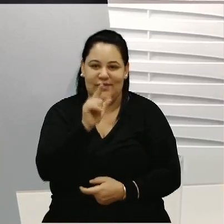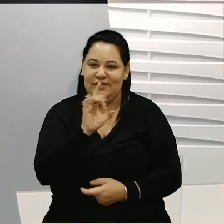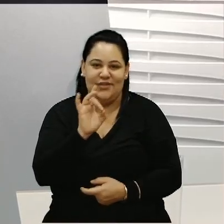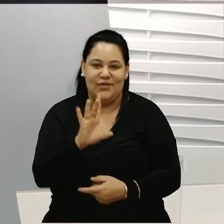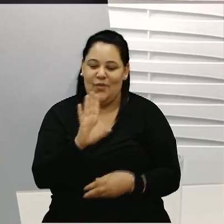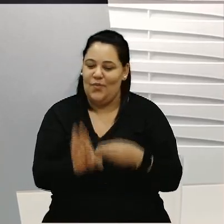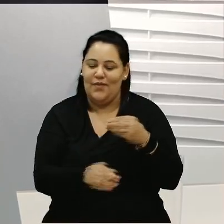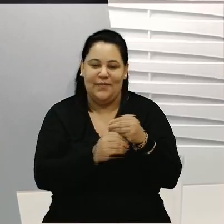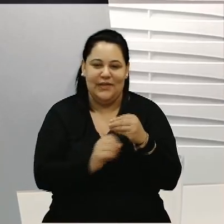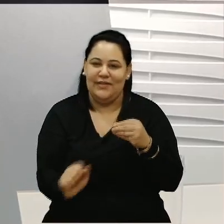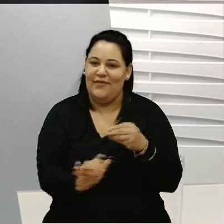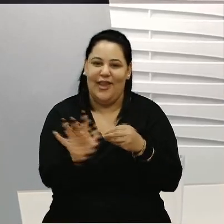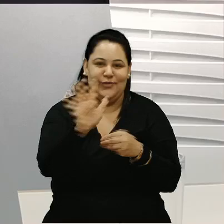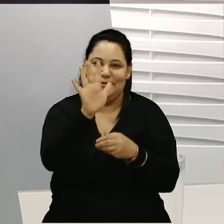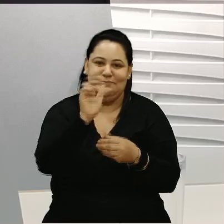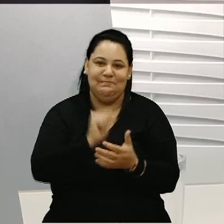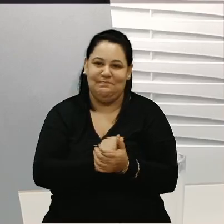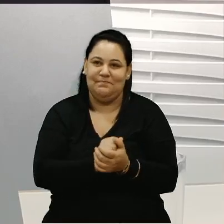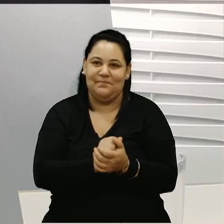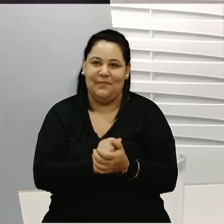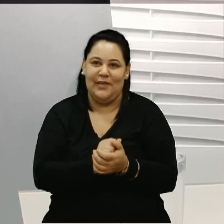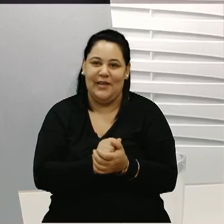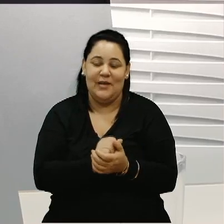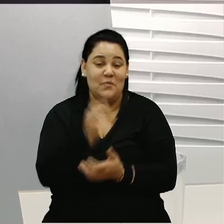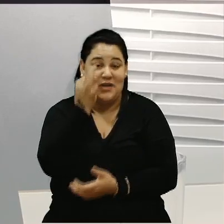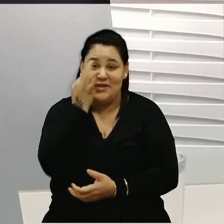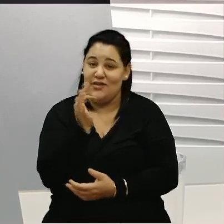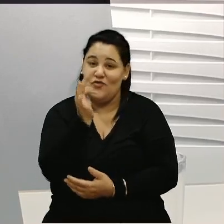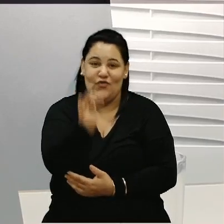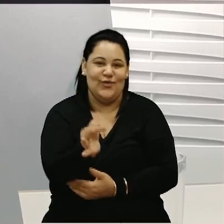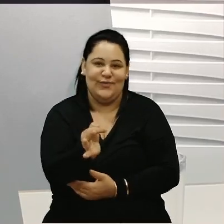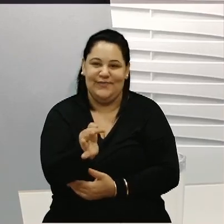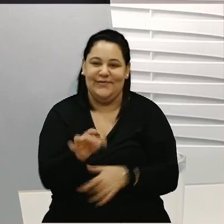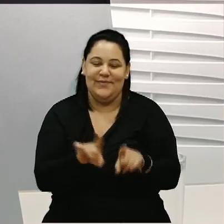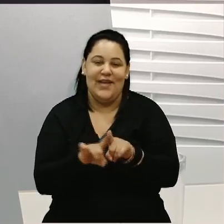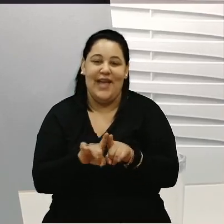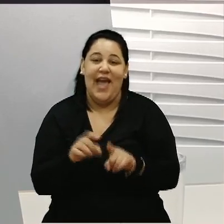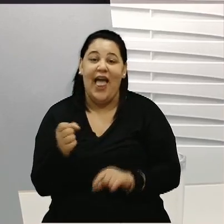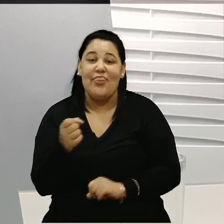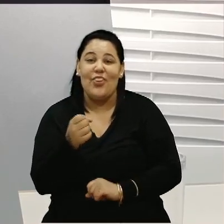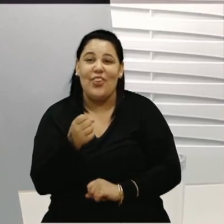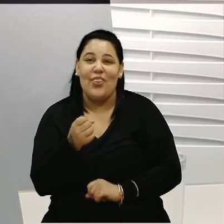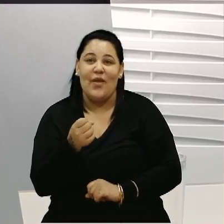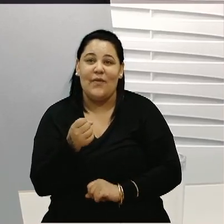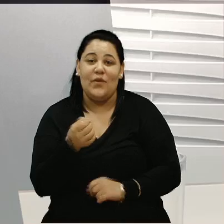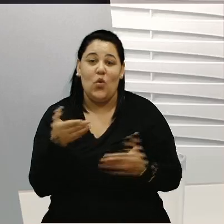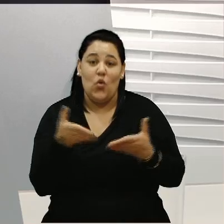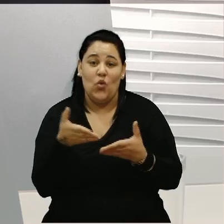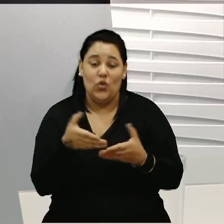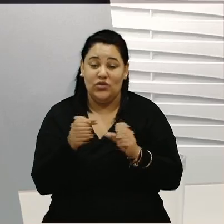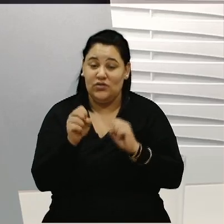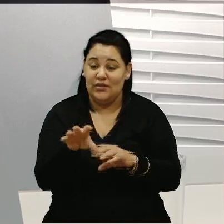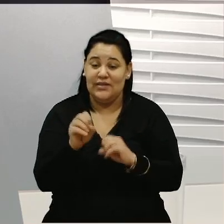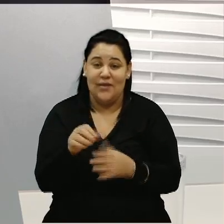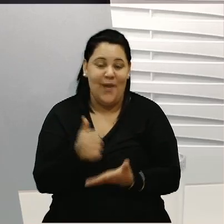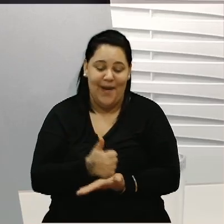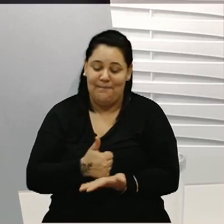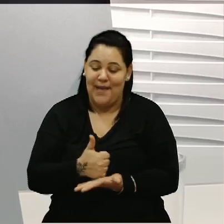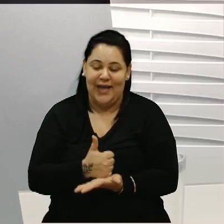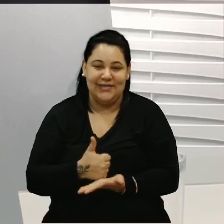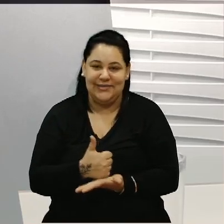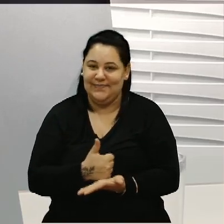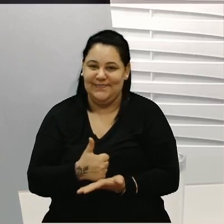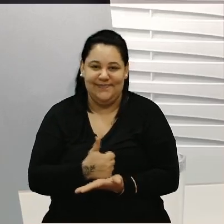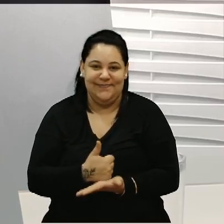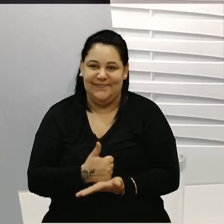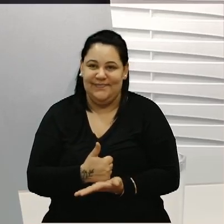como o senhor disse, é para o presente e o futuro, né? São novas... Hoje educação é a base, né?